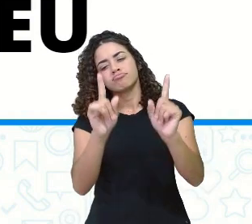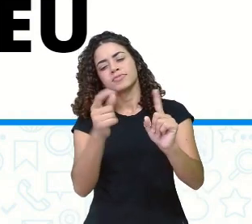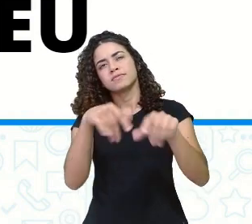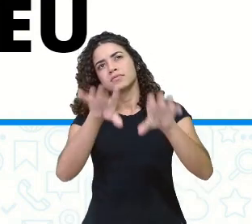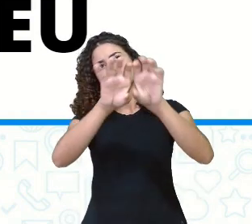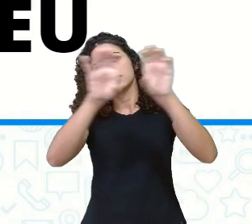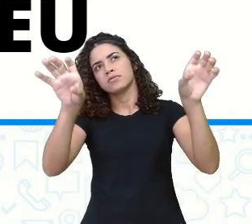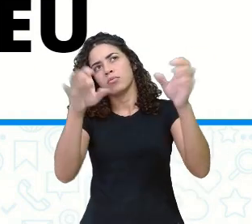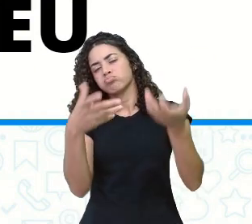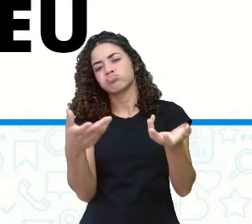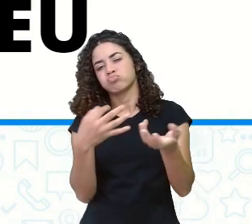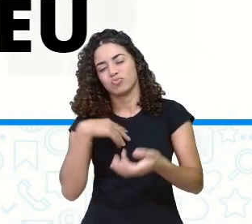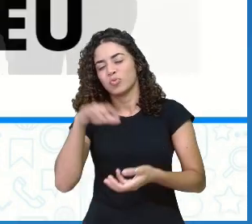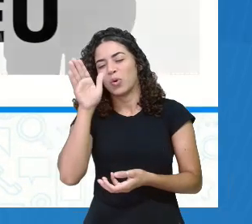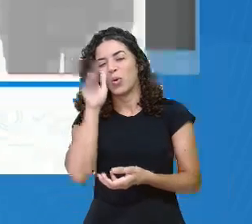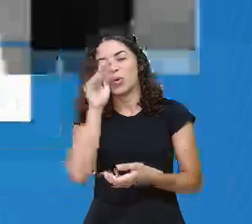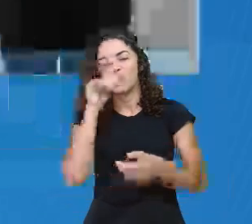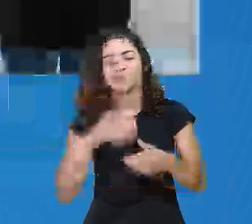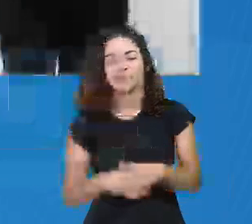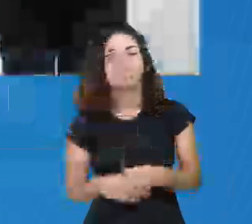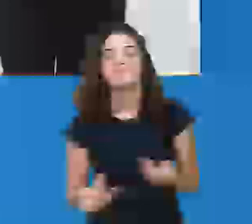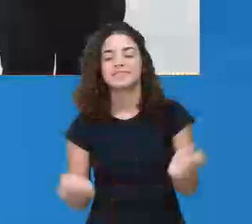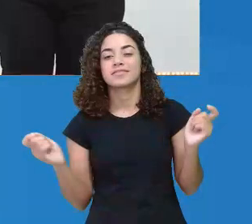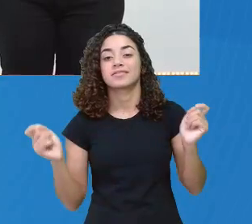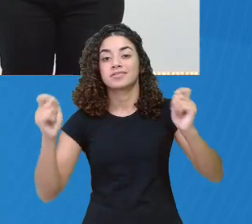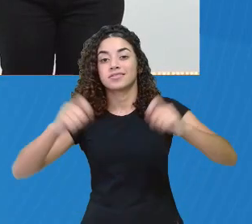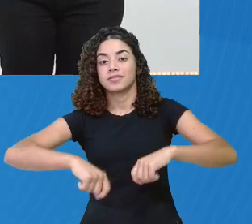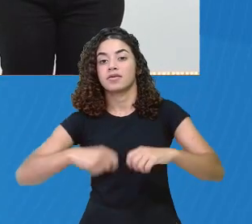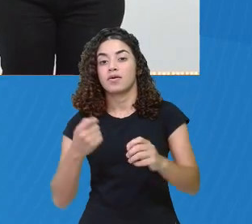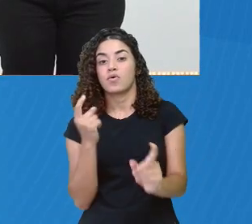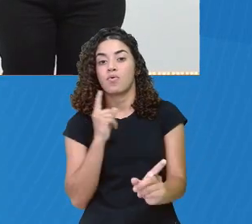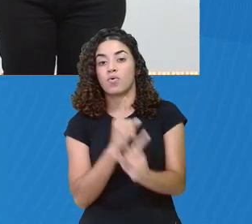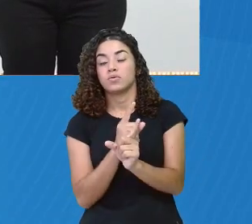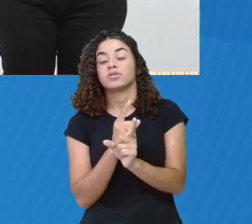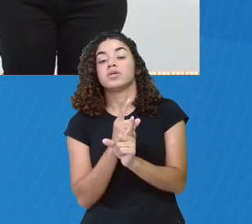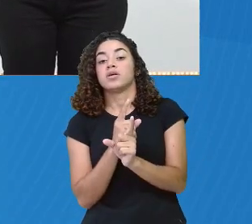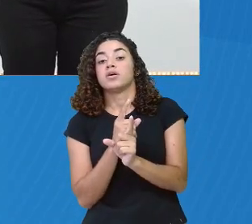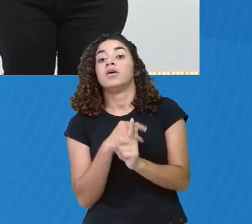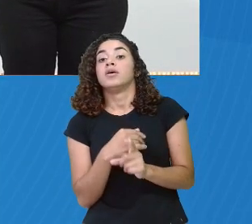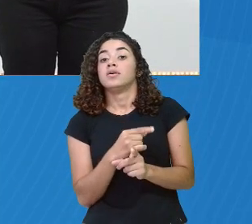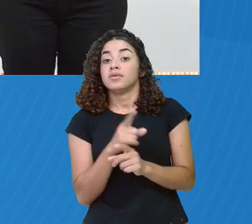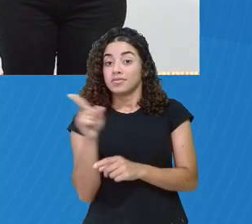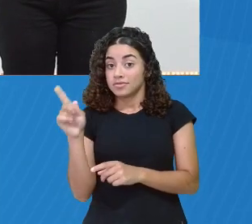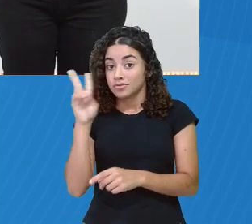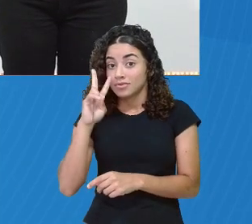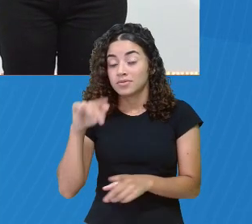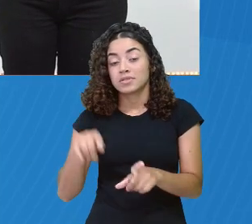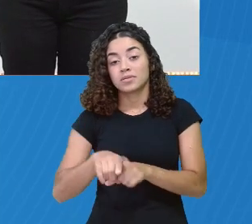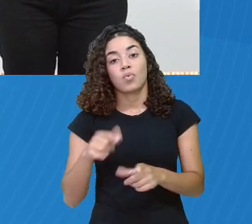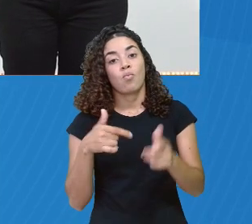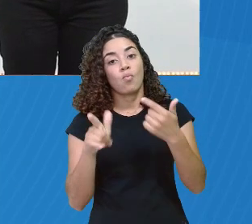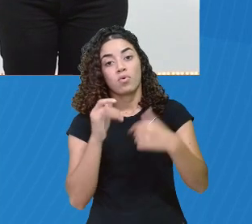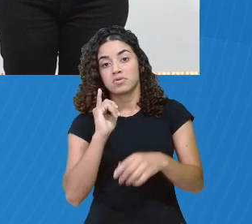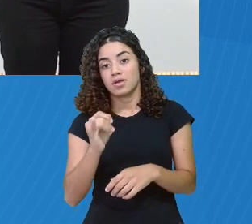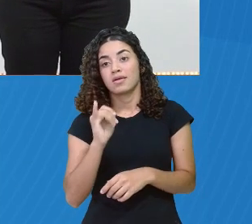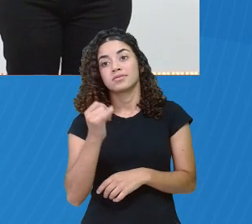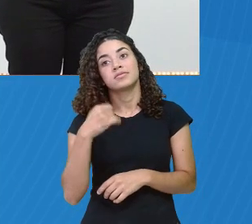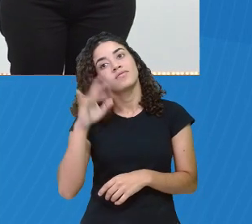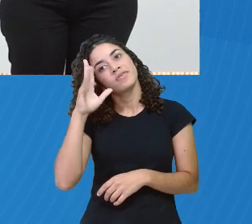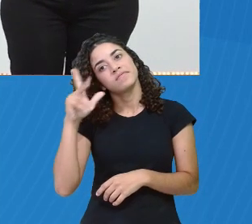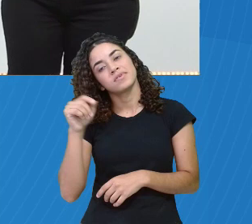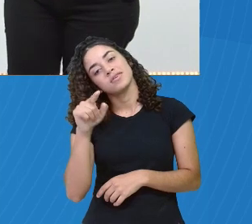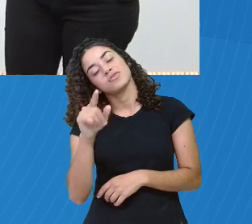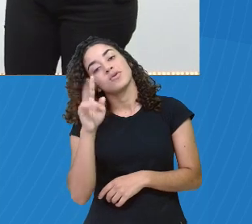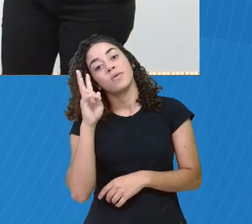Pois é, bem legal essa história. Você pode encontrar essa e tantas outras narrativas africanas nesse livro